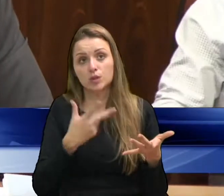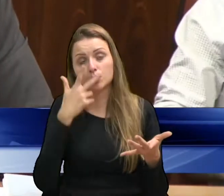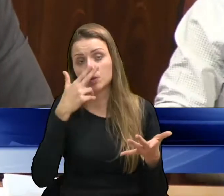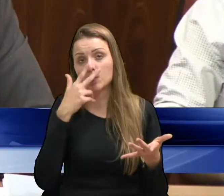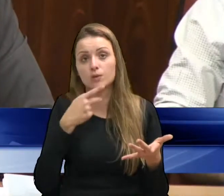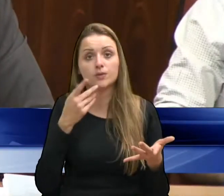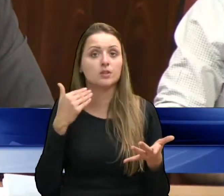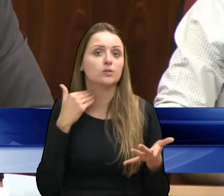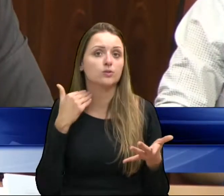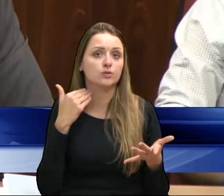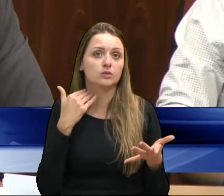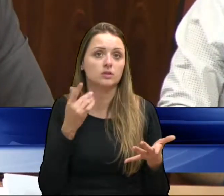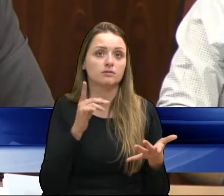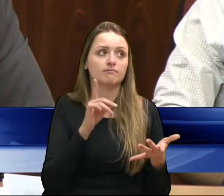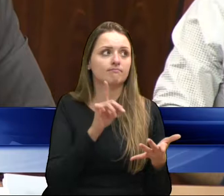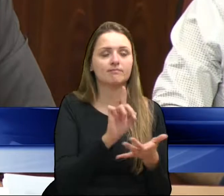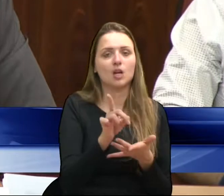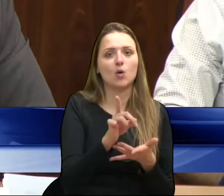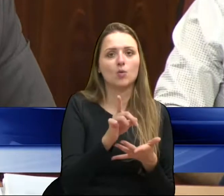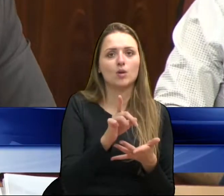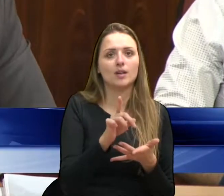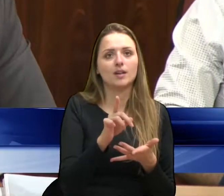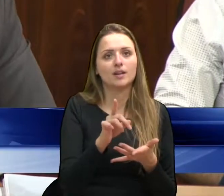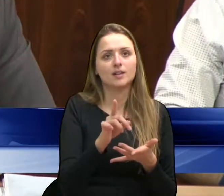desembargador, ele veda